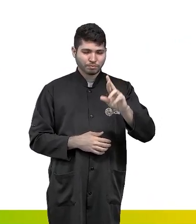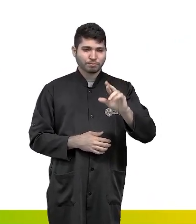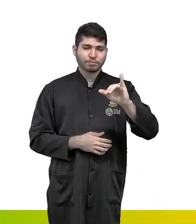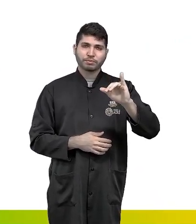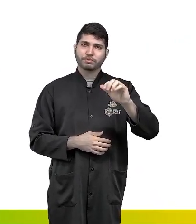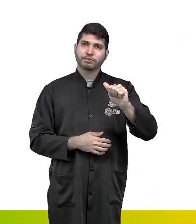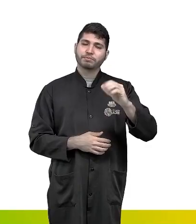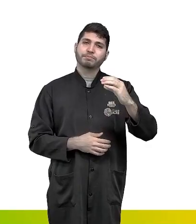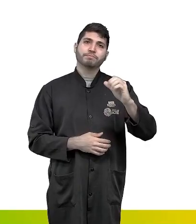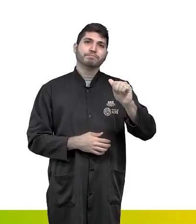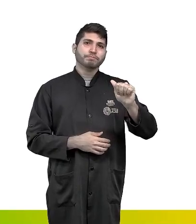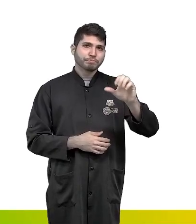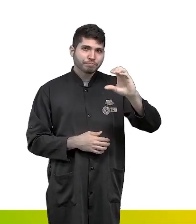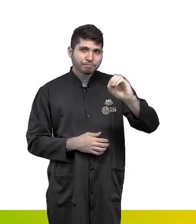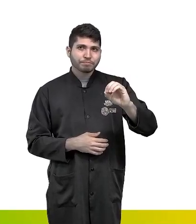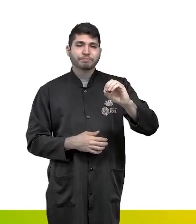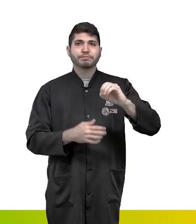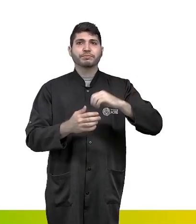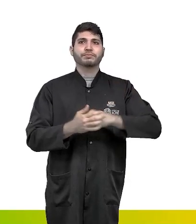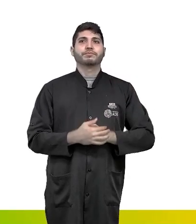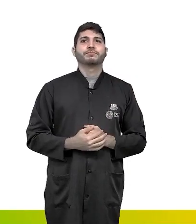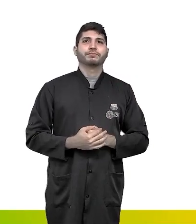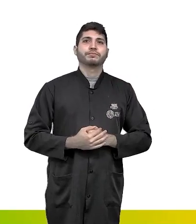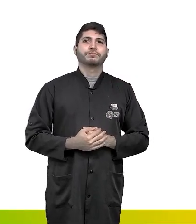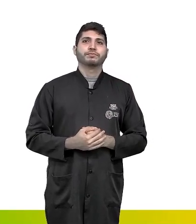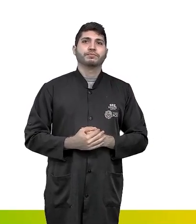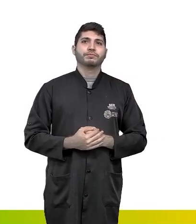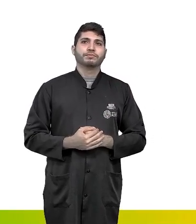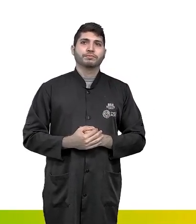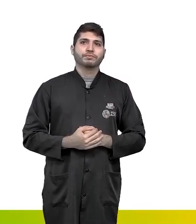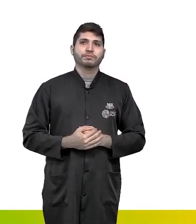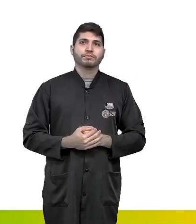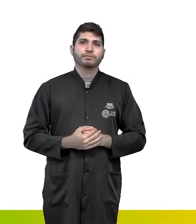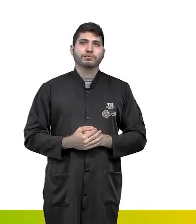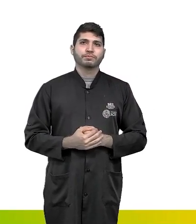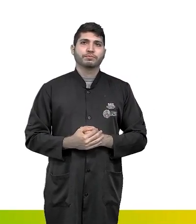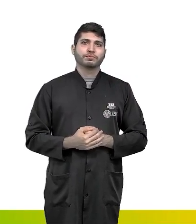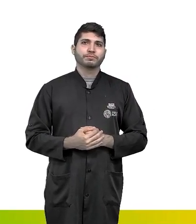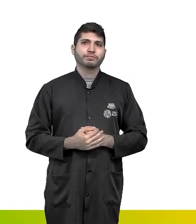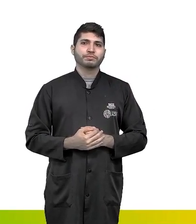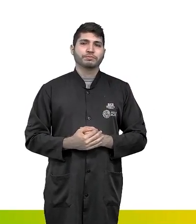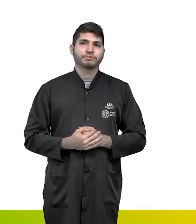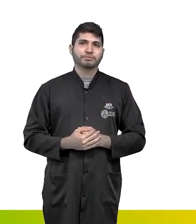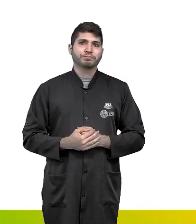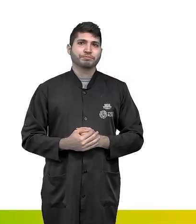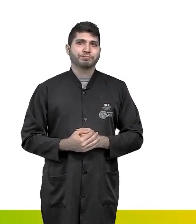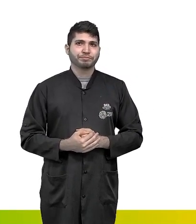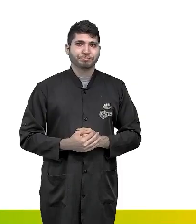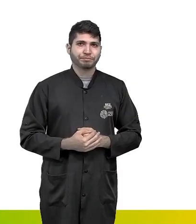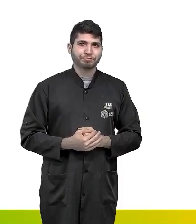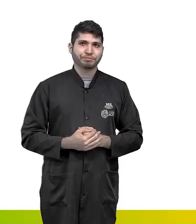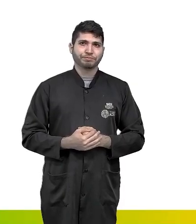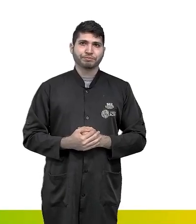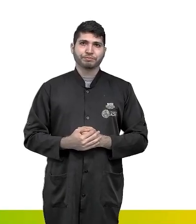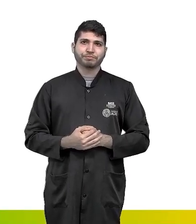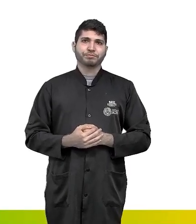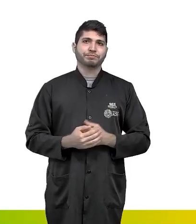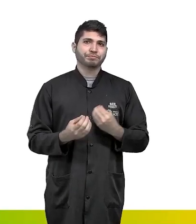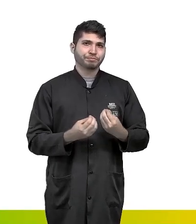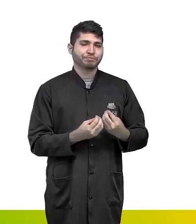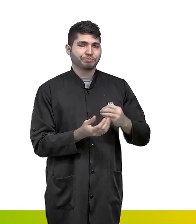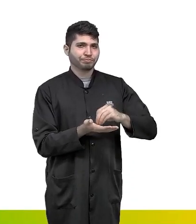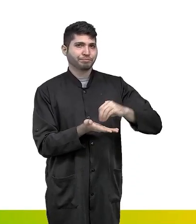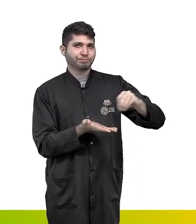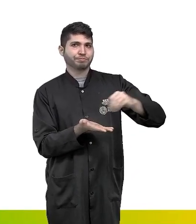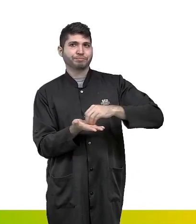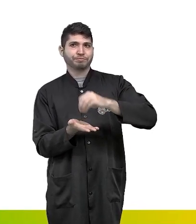desapropriar para fazer a reforma agrária. Imunidades à desapropriação, distribuição de terras,